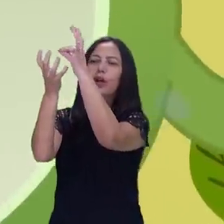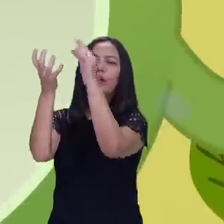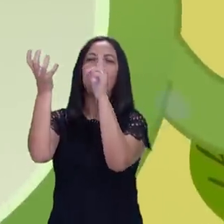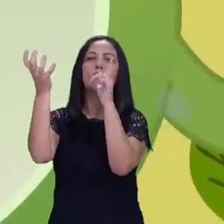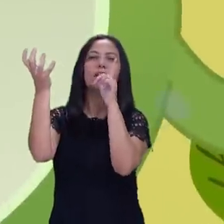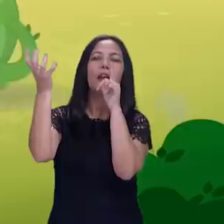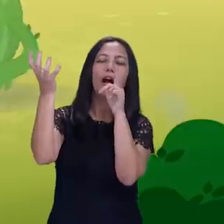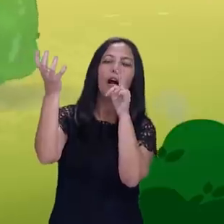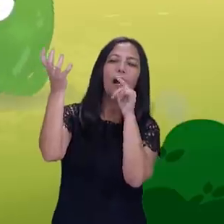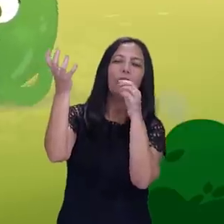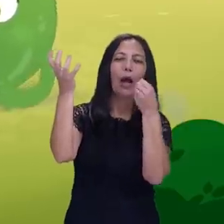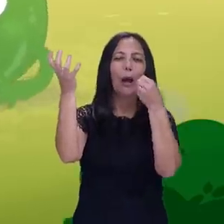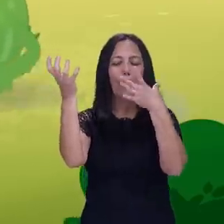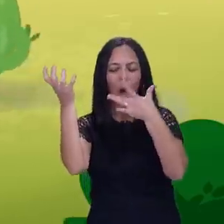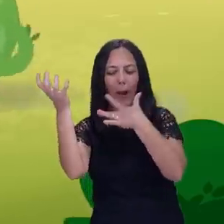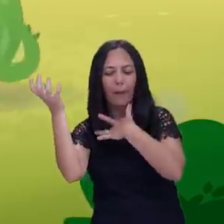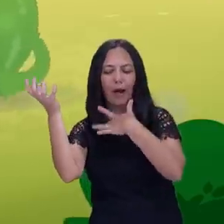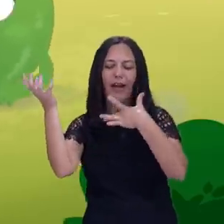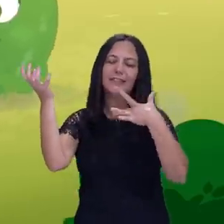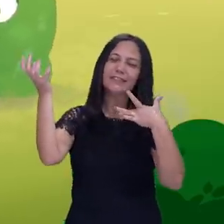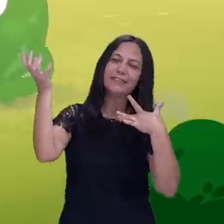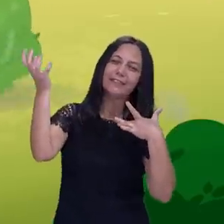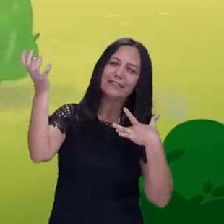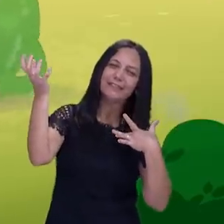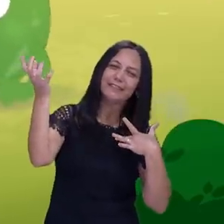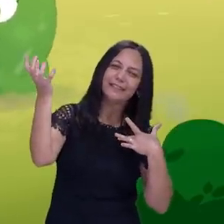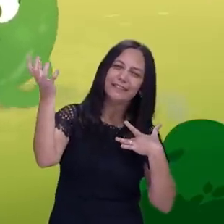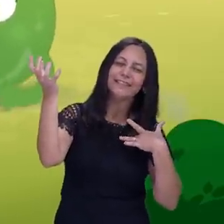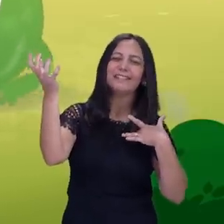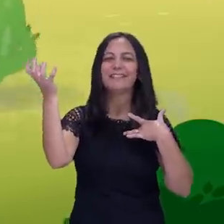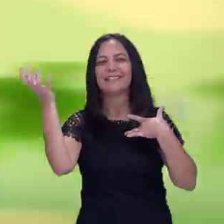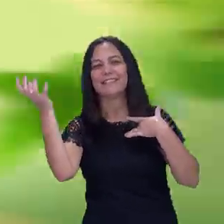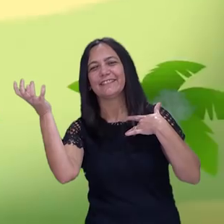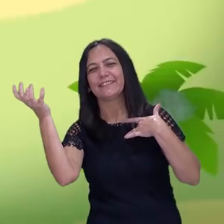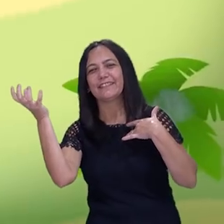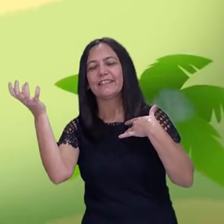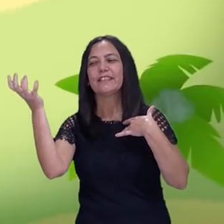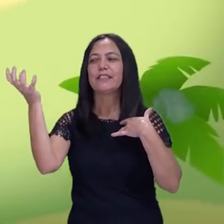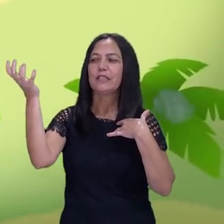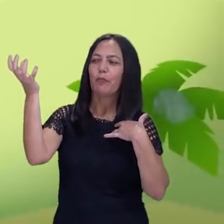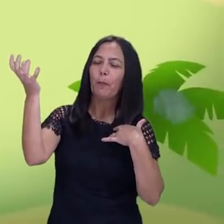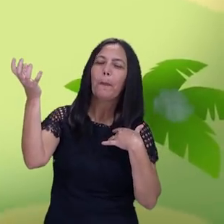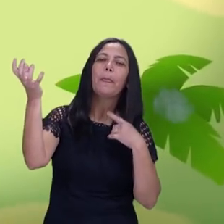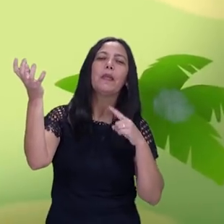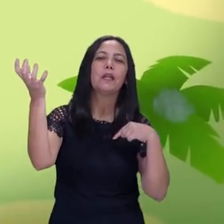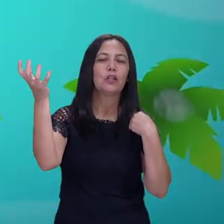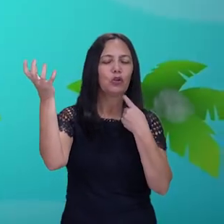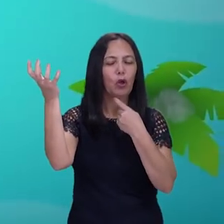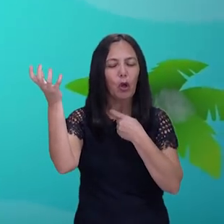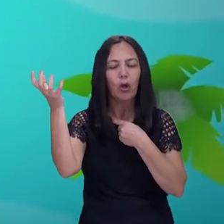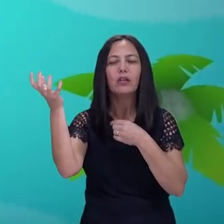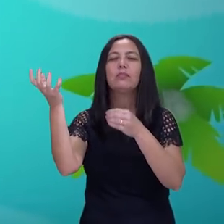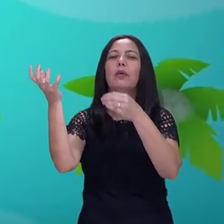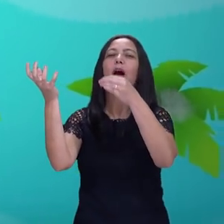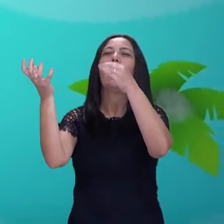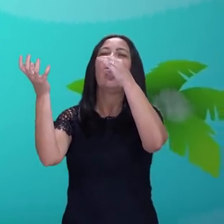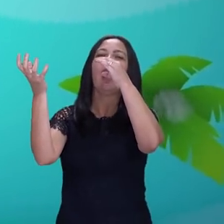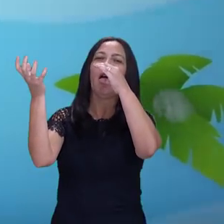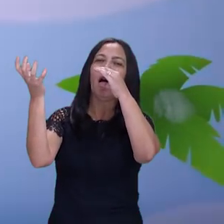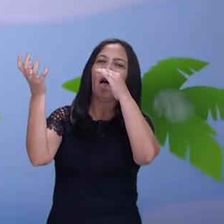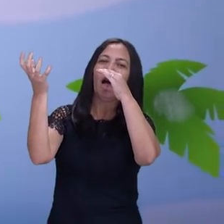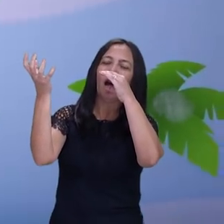dessa água nutritiva que a gente também desfruta. E